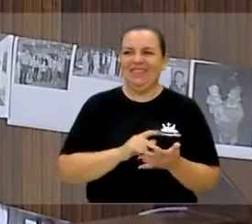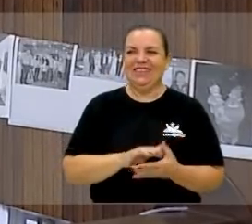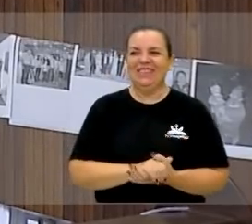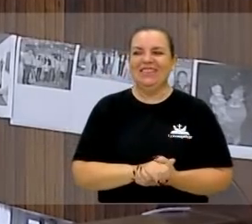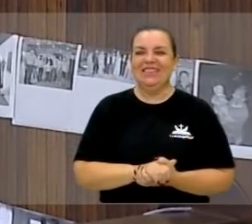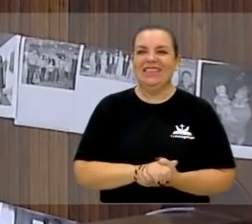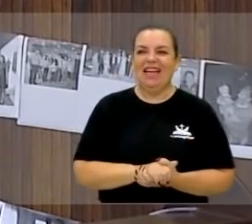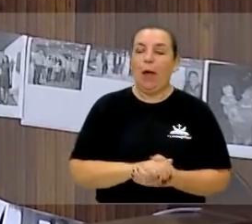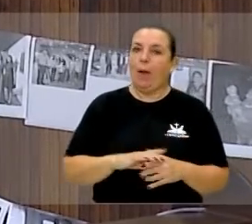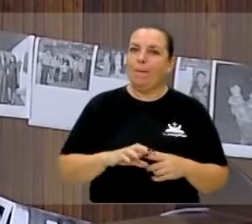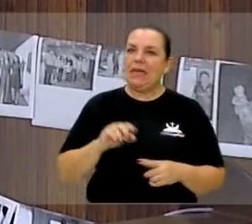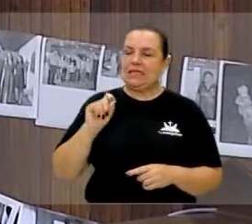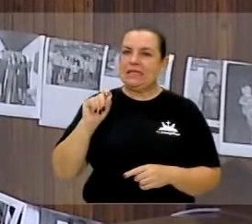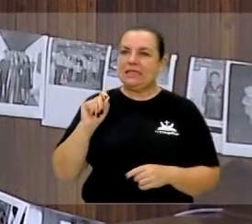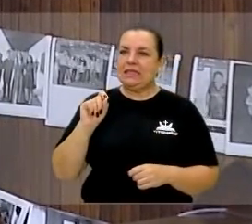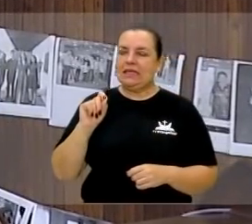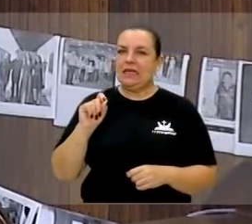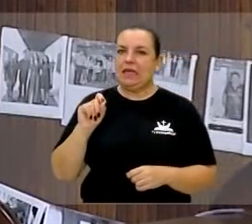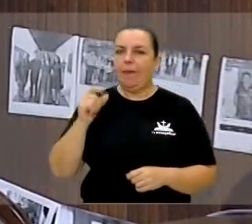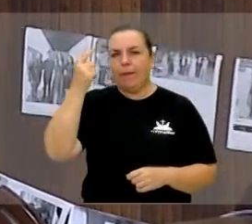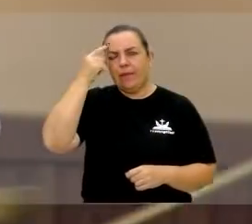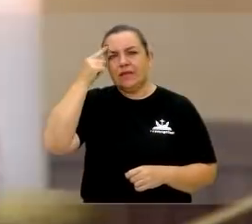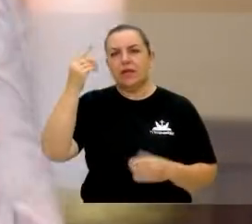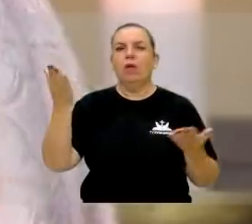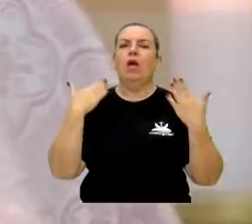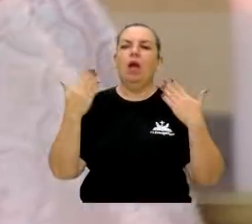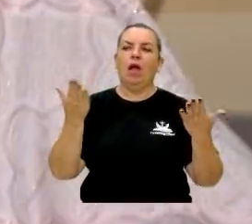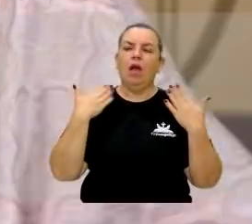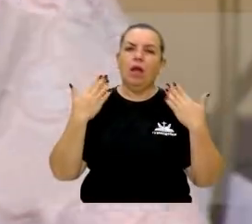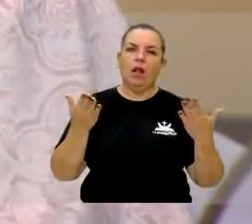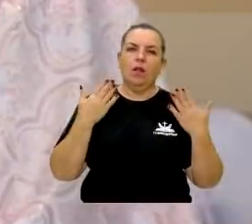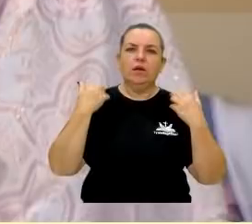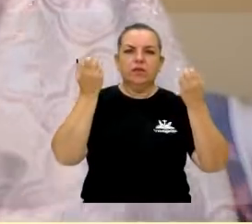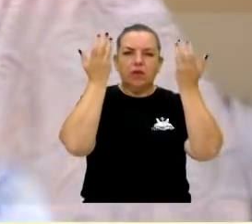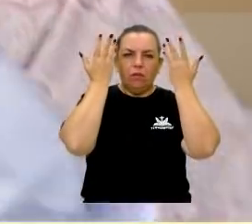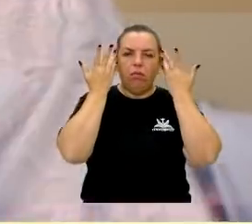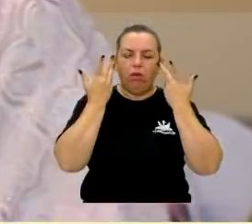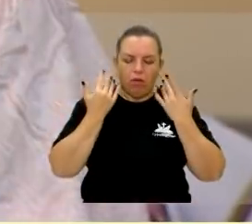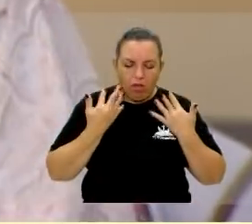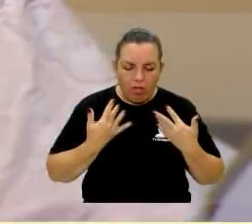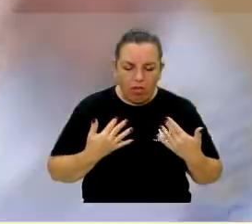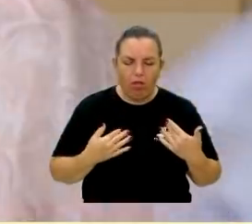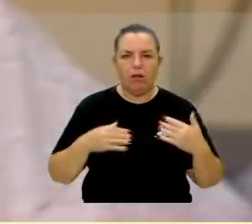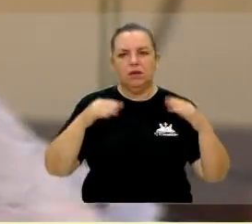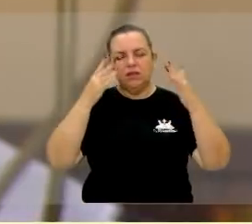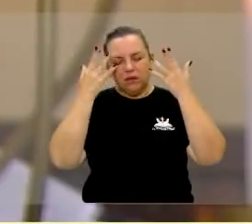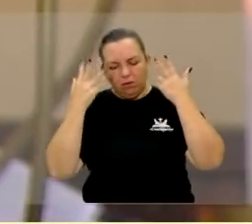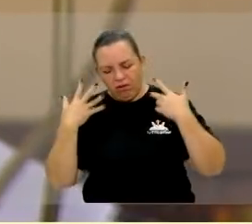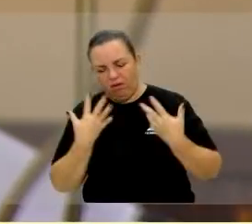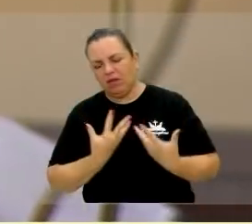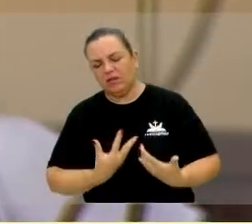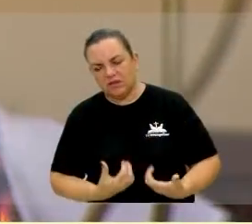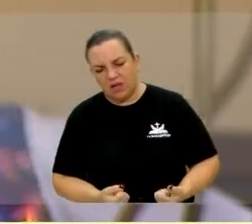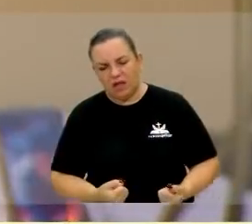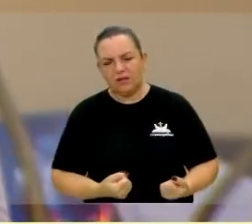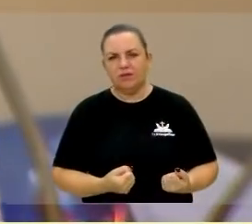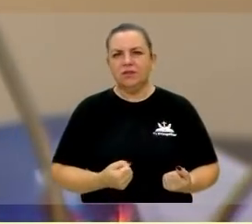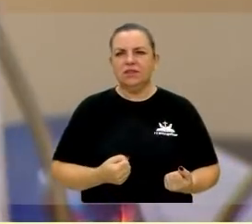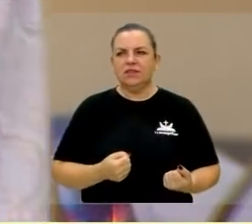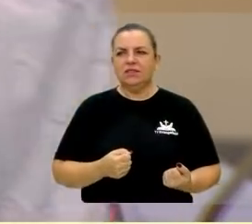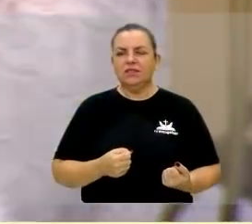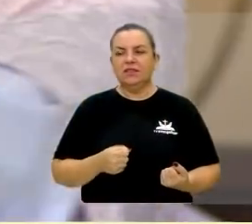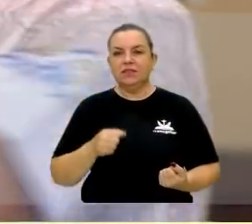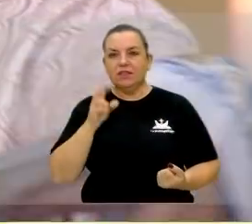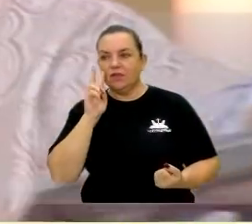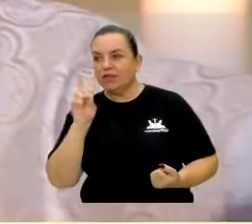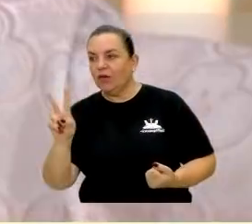Mas para quem lê, pensa no calor, você transpirando, suado, cansado, e de